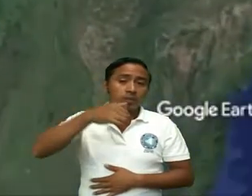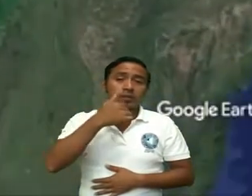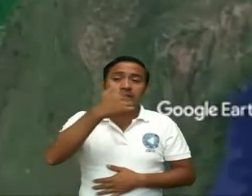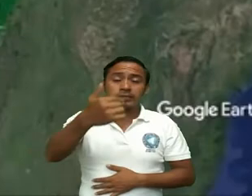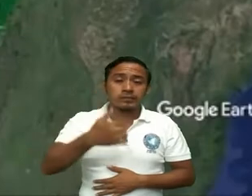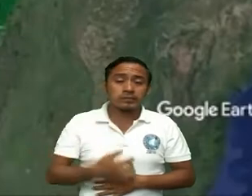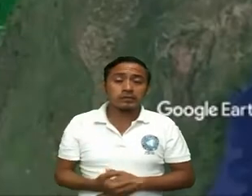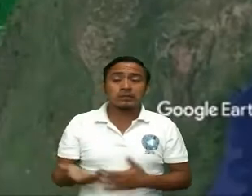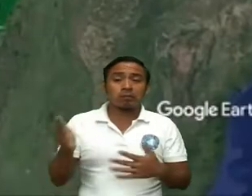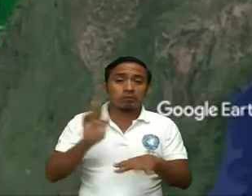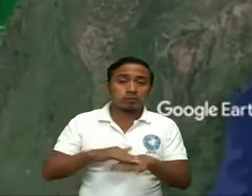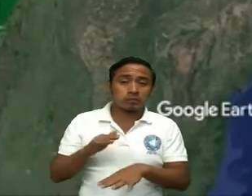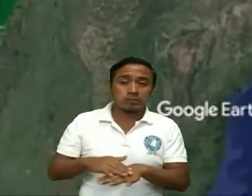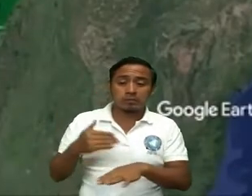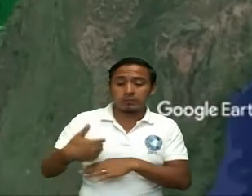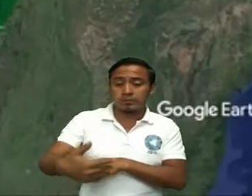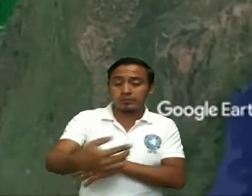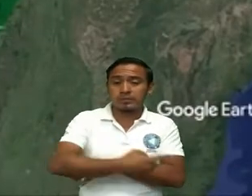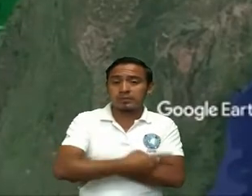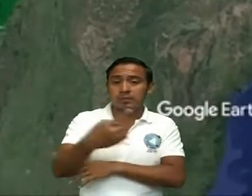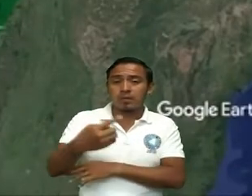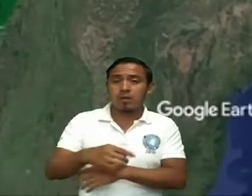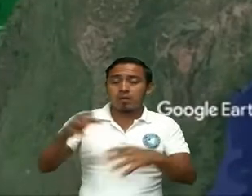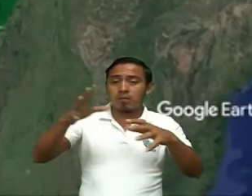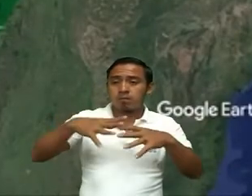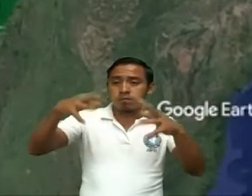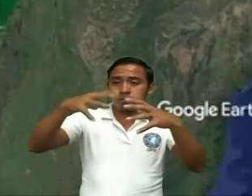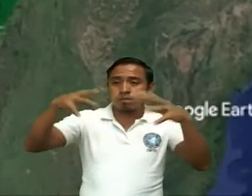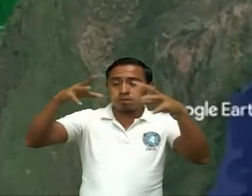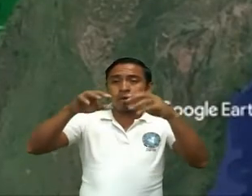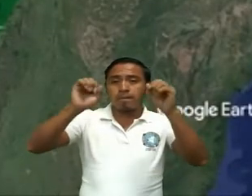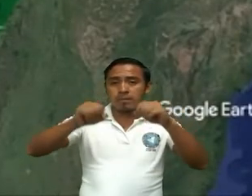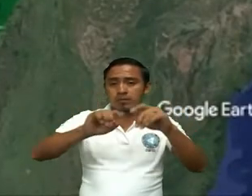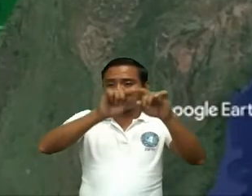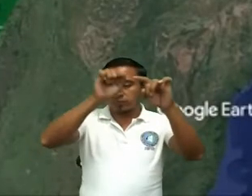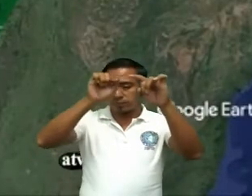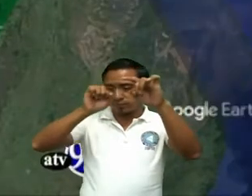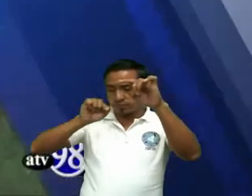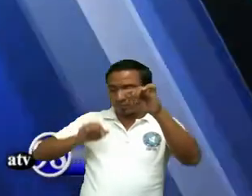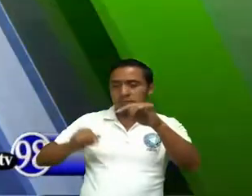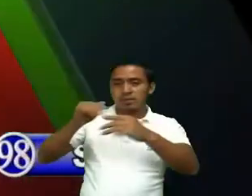además advierten que en los próximos días el humo podría llegar a Buenos Aires.